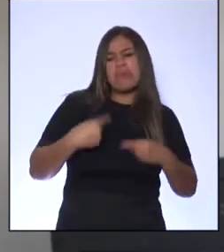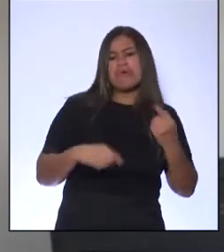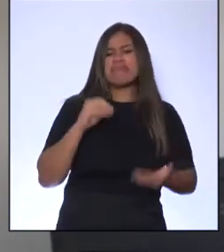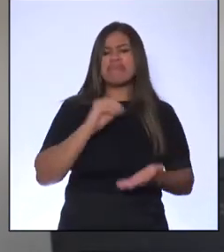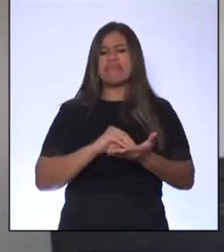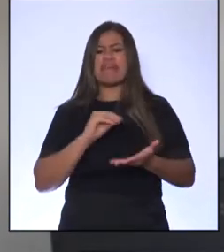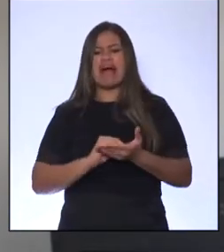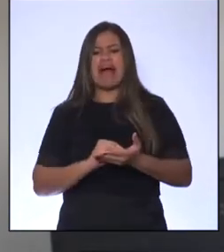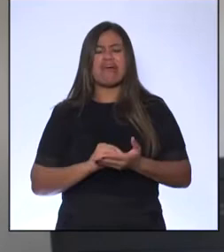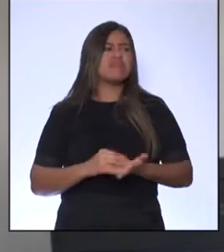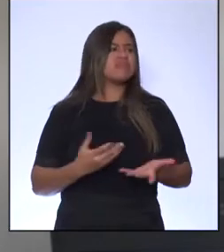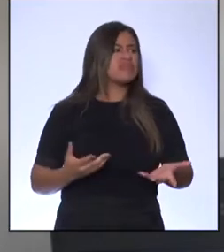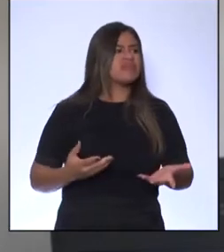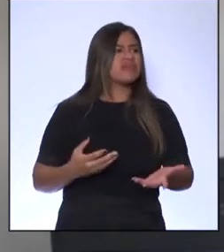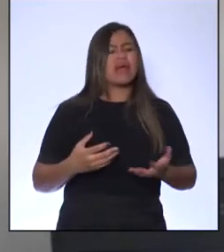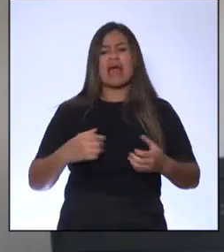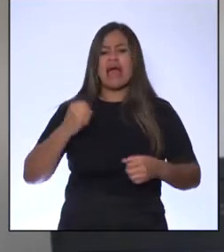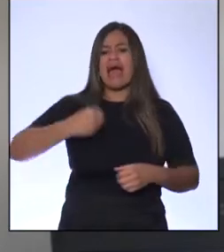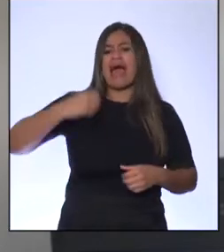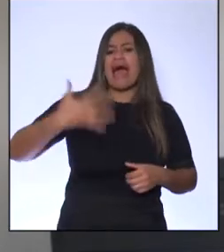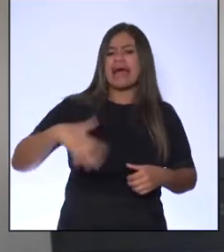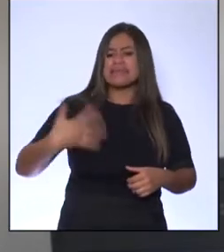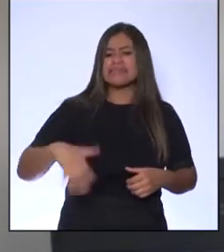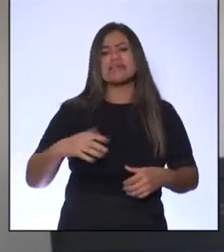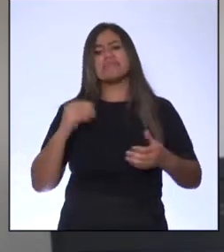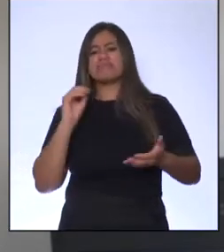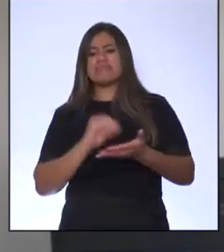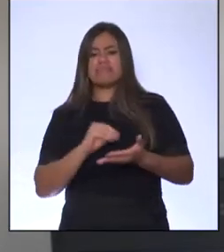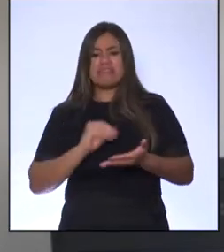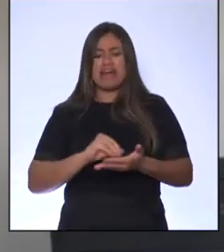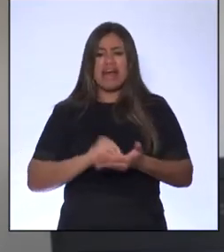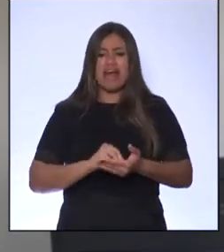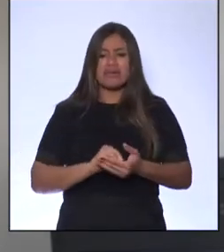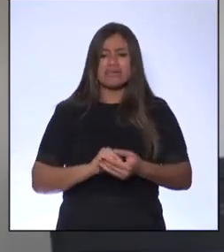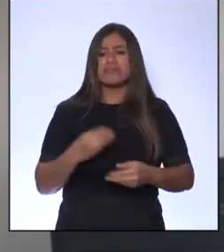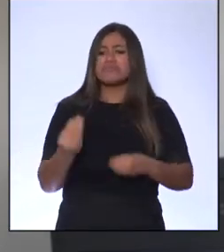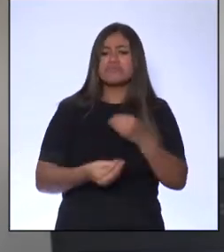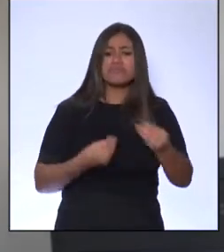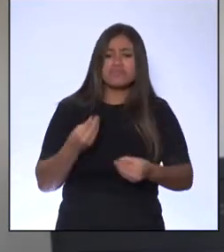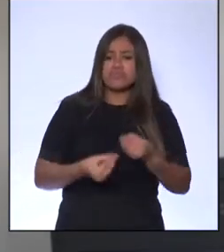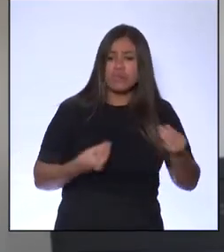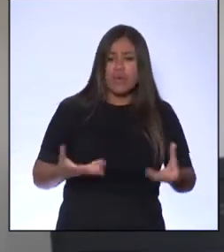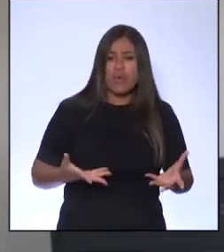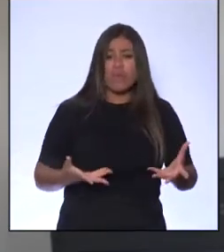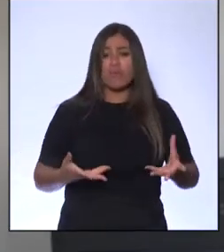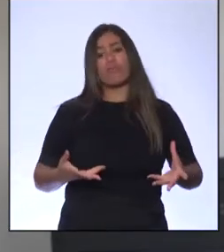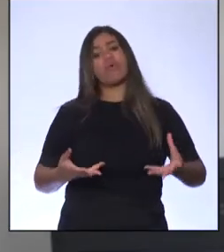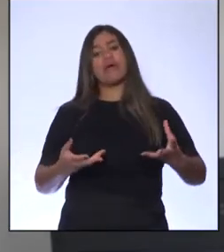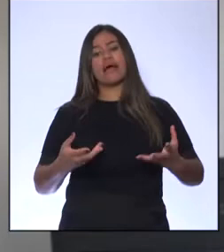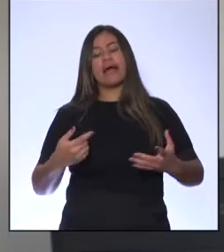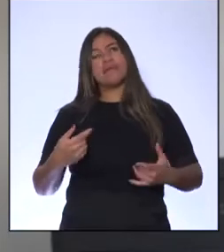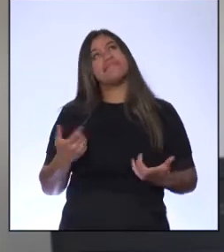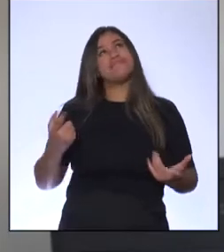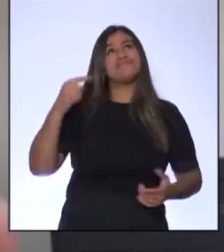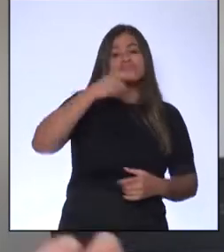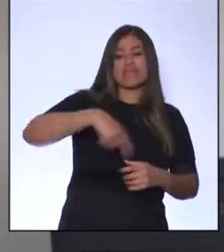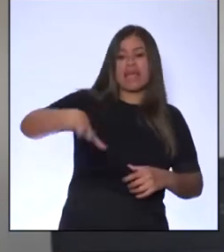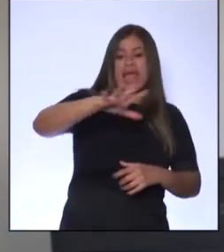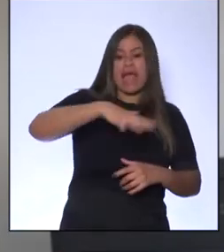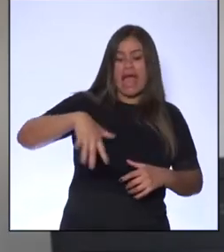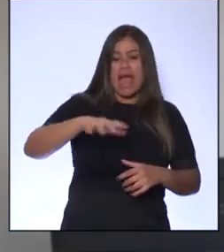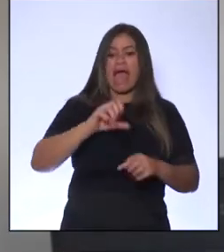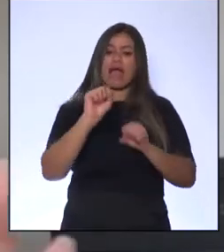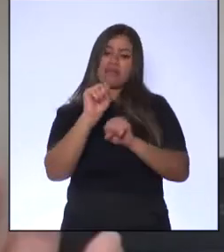forma nós não enfrentamos no nível que deveríamos enfrentar. Na educação, que é uma área que não